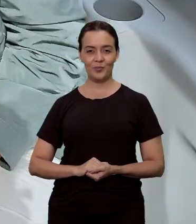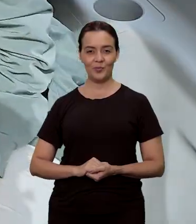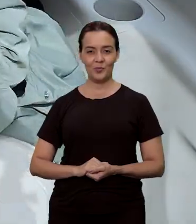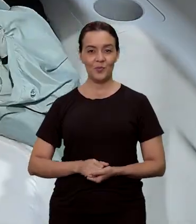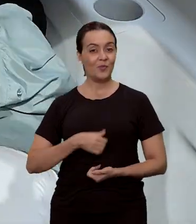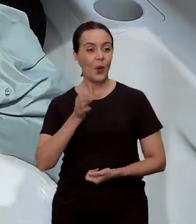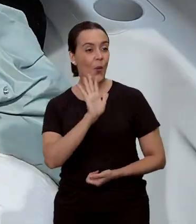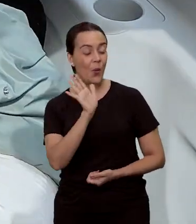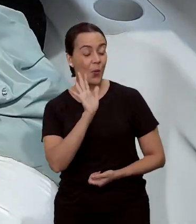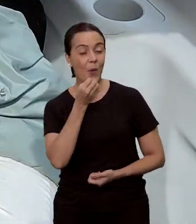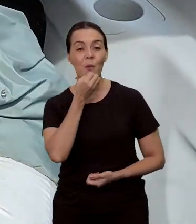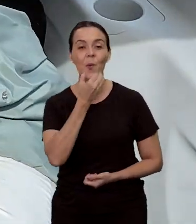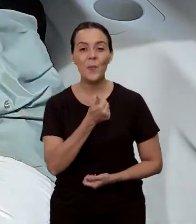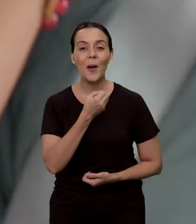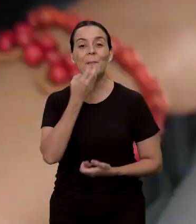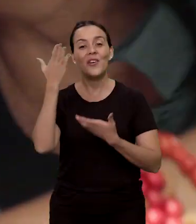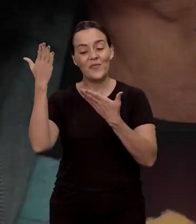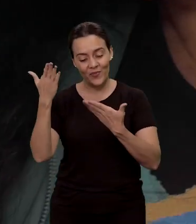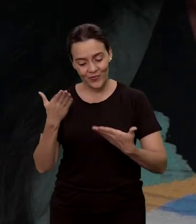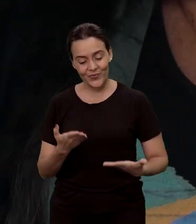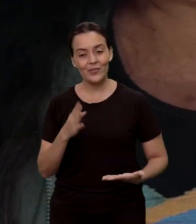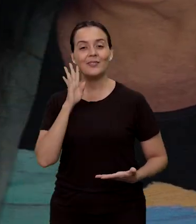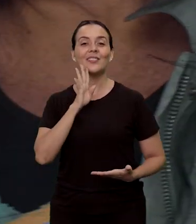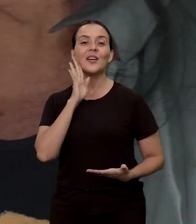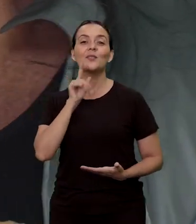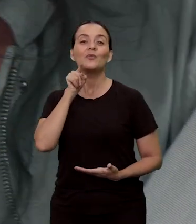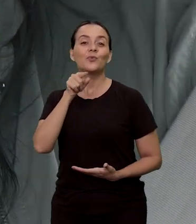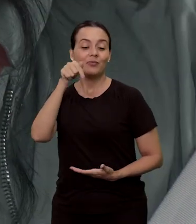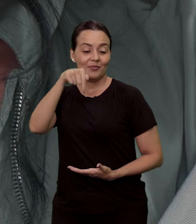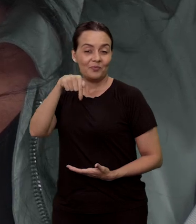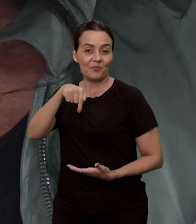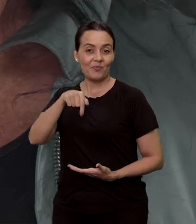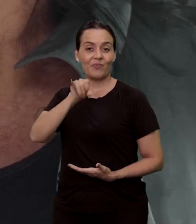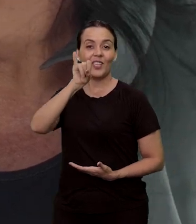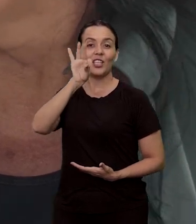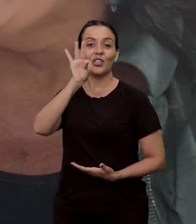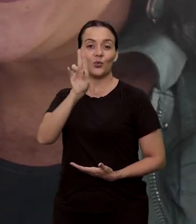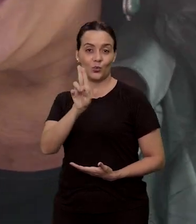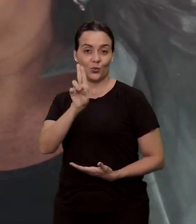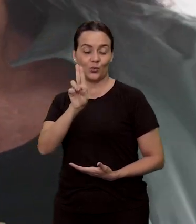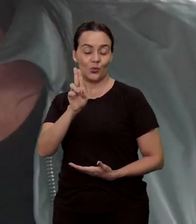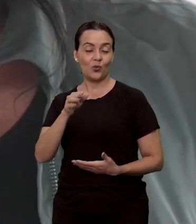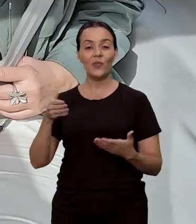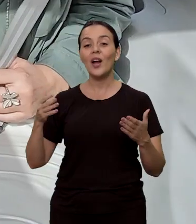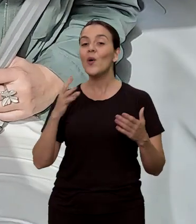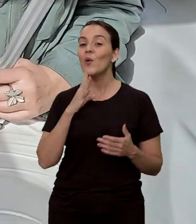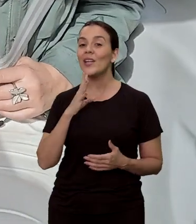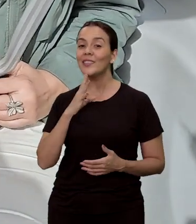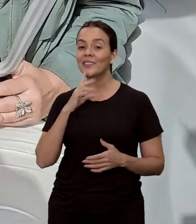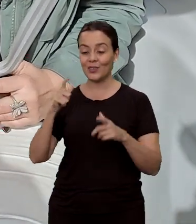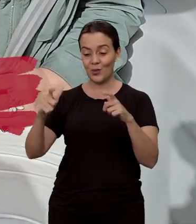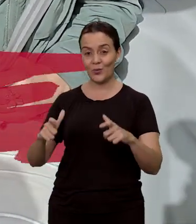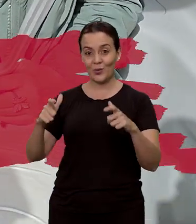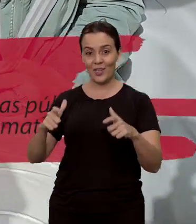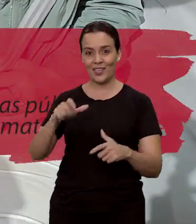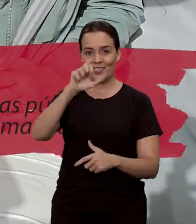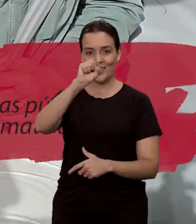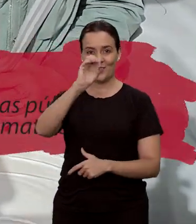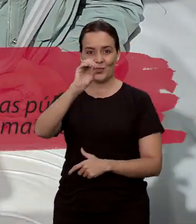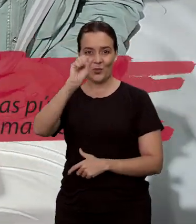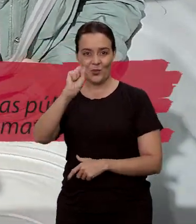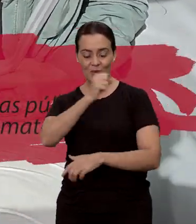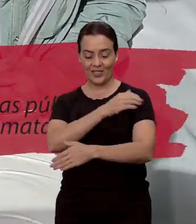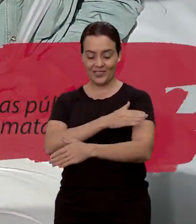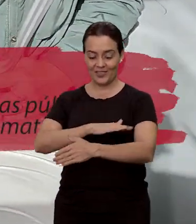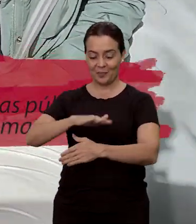Ei, Amanda! Bem-vinda! Que legal você aqui em Itu, vai conhecer a sede da SOS Mata Atlântica. É